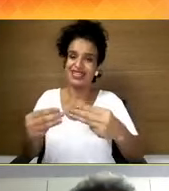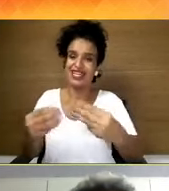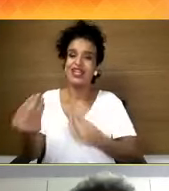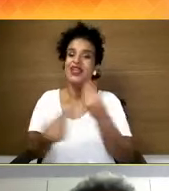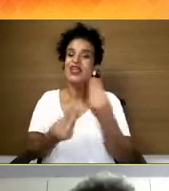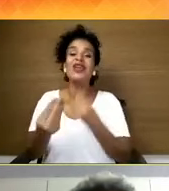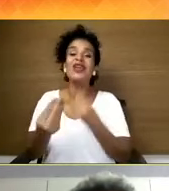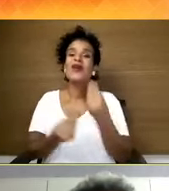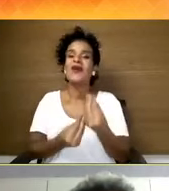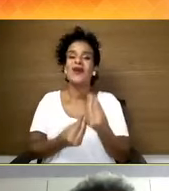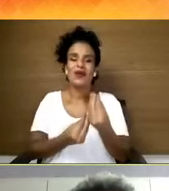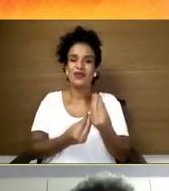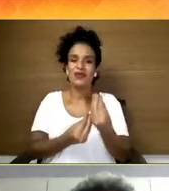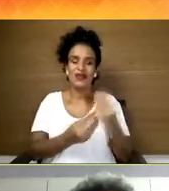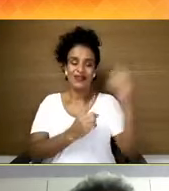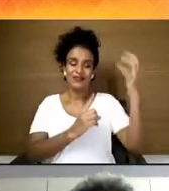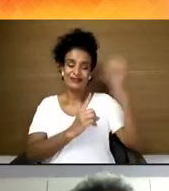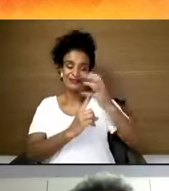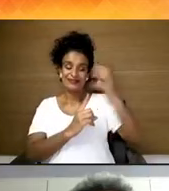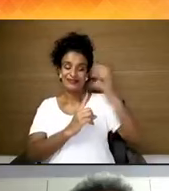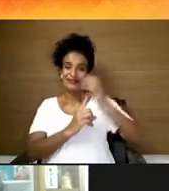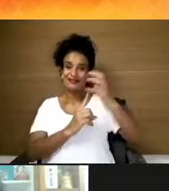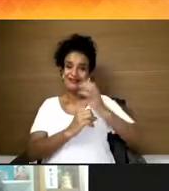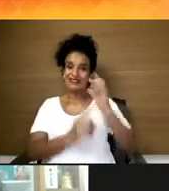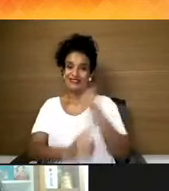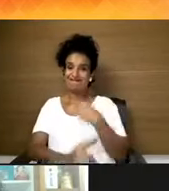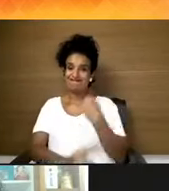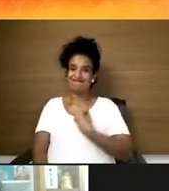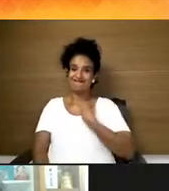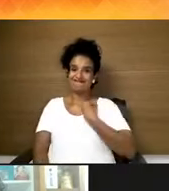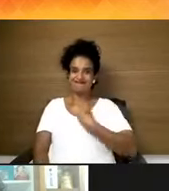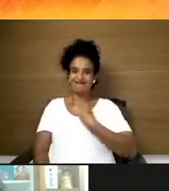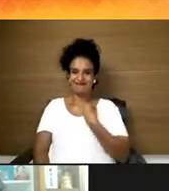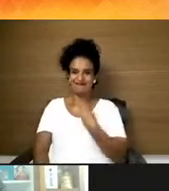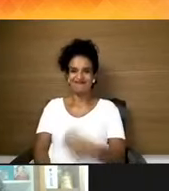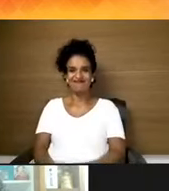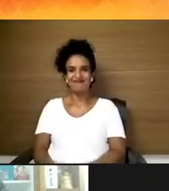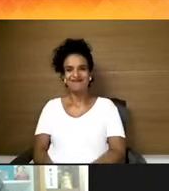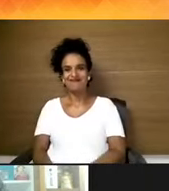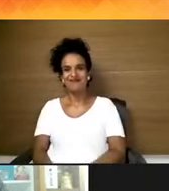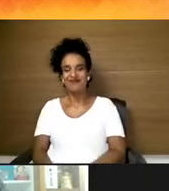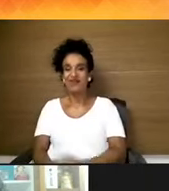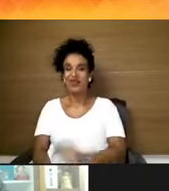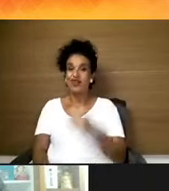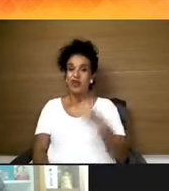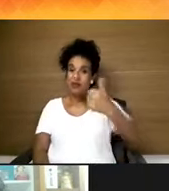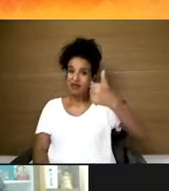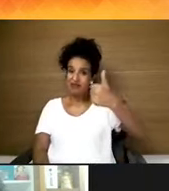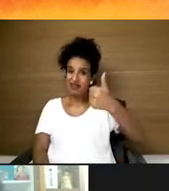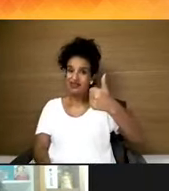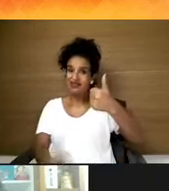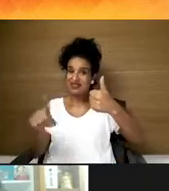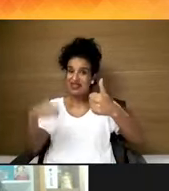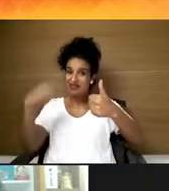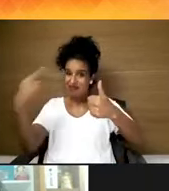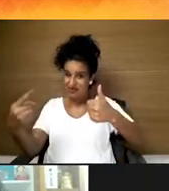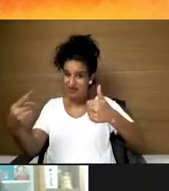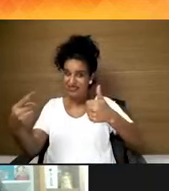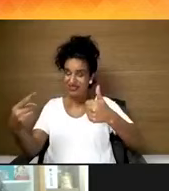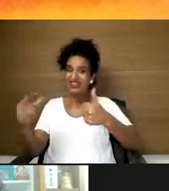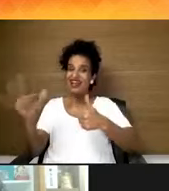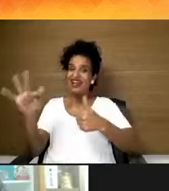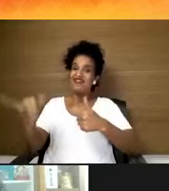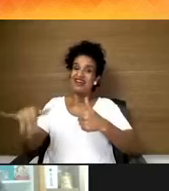vidas. Eu vou primeiro aqui, depois a senadora faz o fechamento, porque